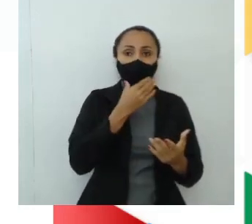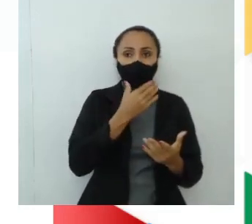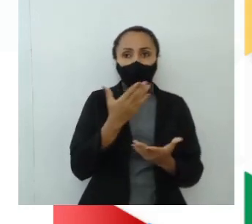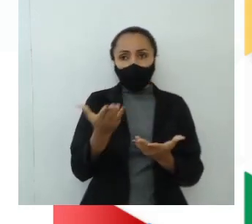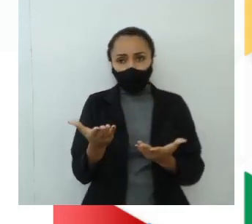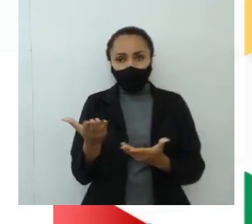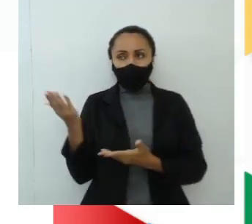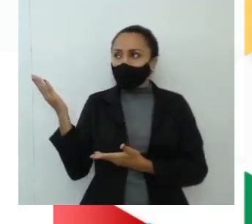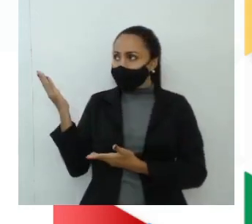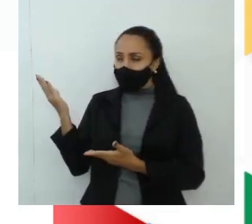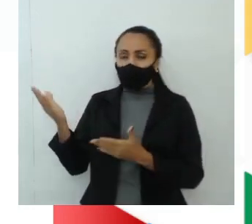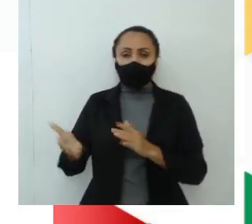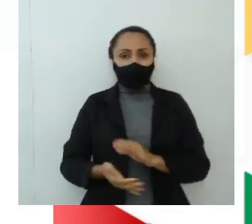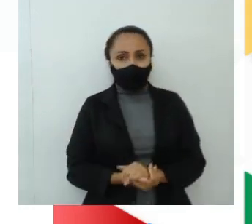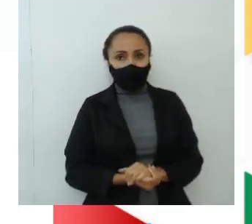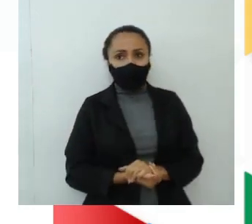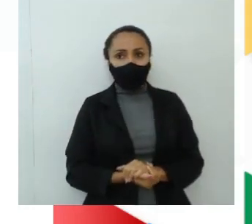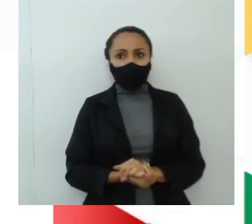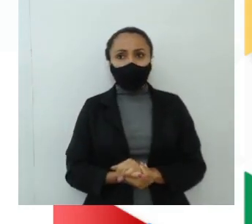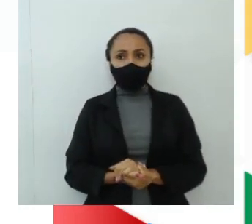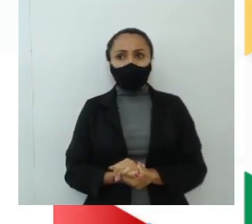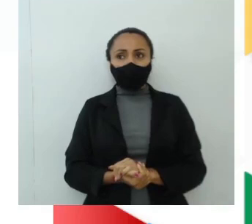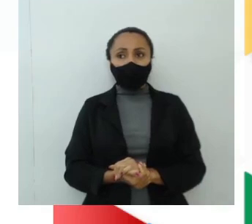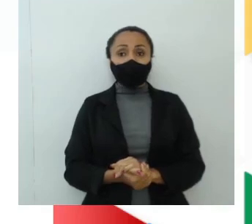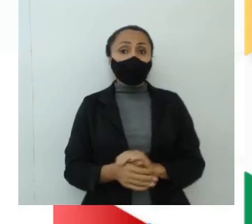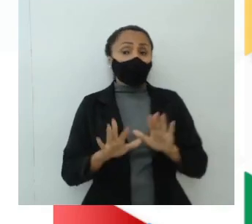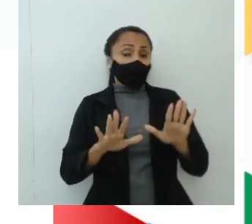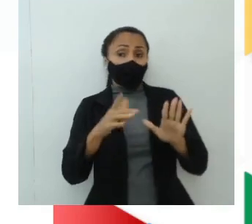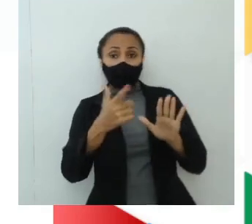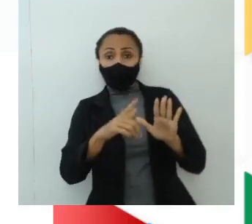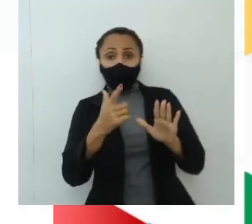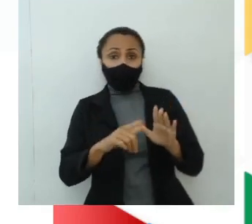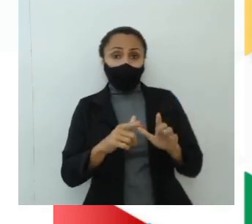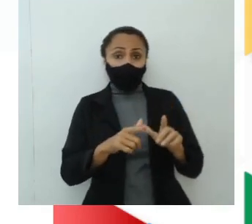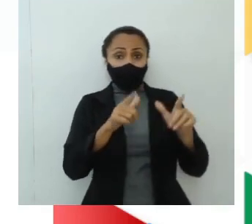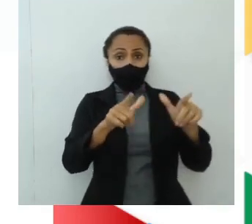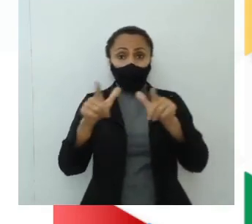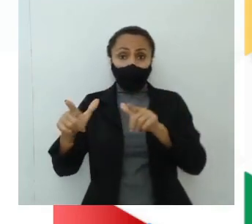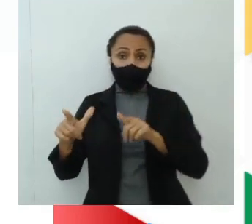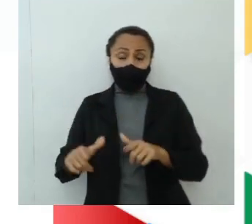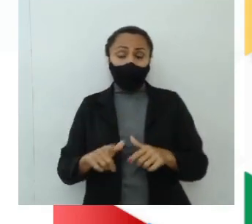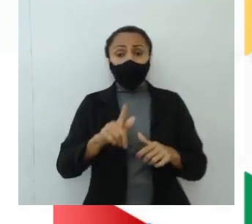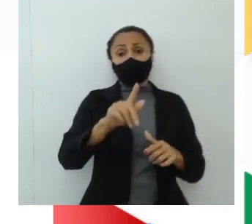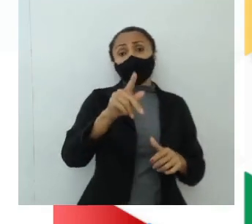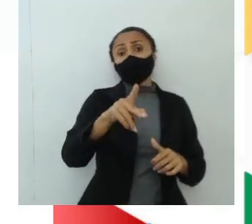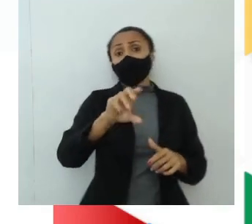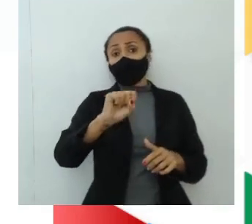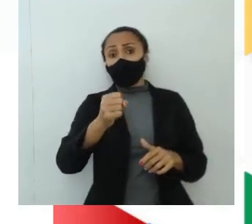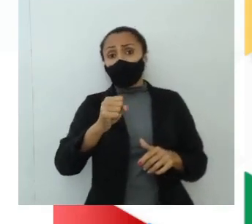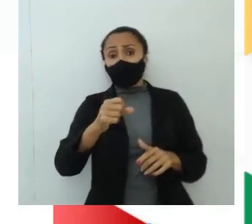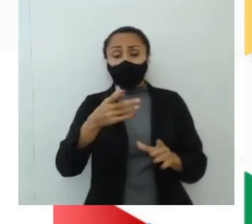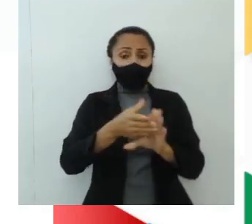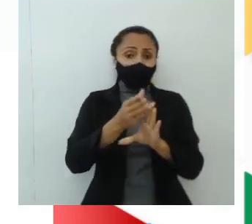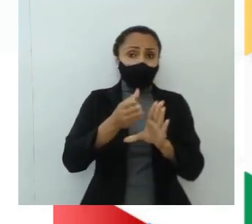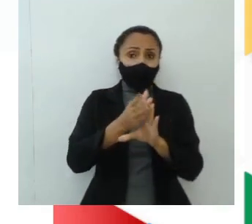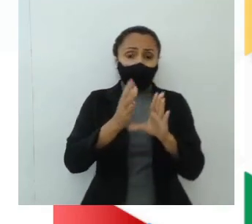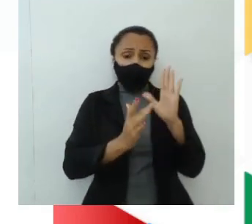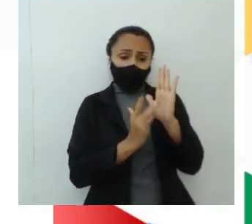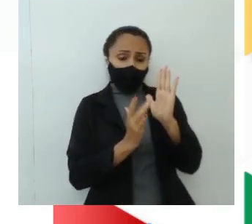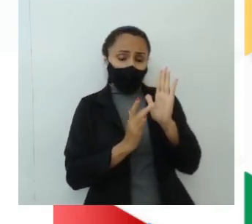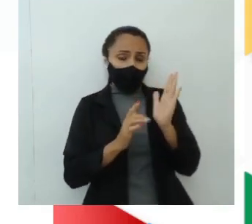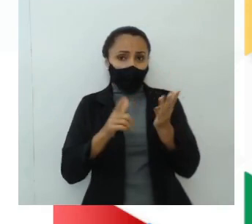brincadeira, né? Esse belo homem aí, nós não teríamos localização de GPS, tá? É a